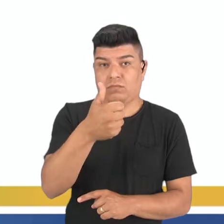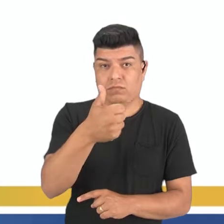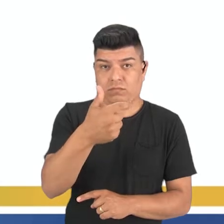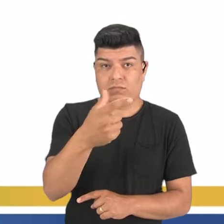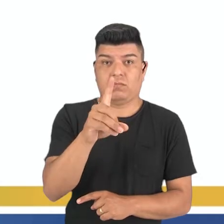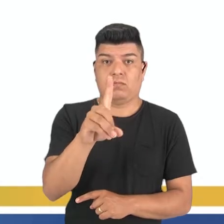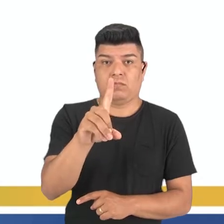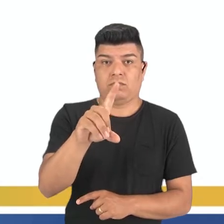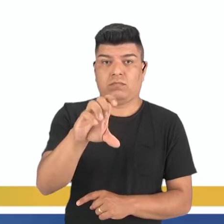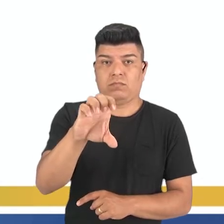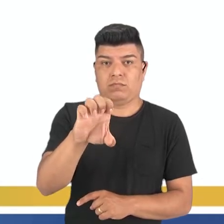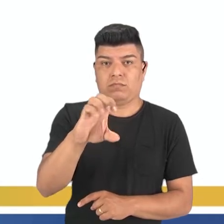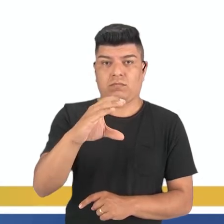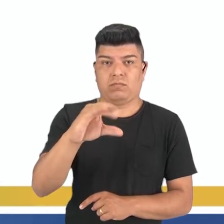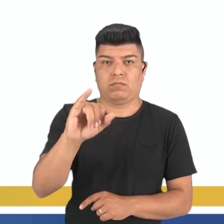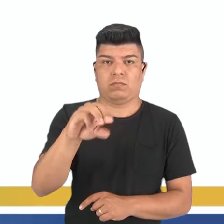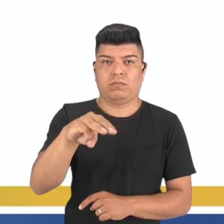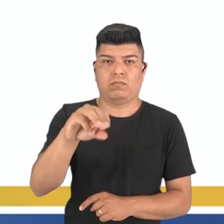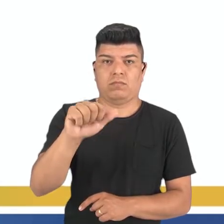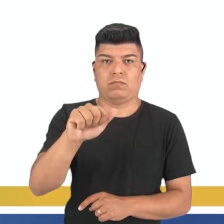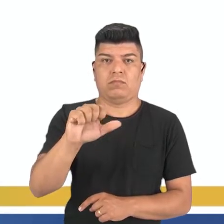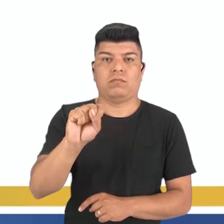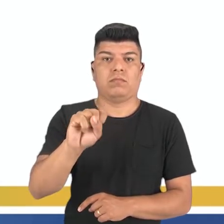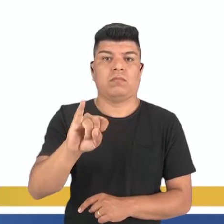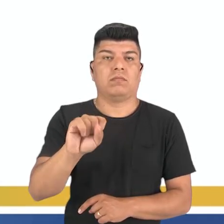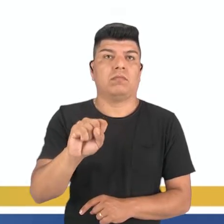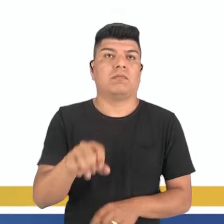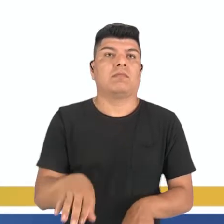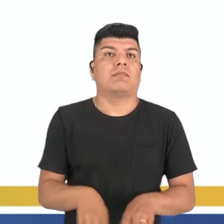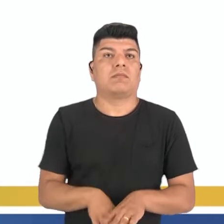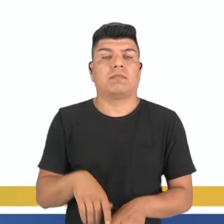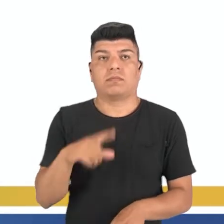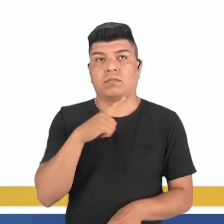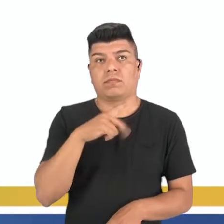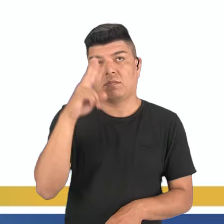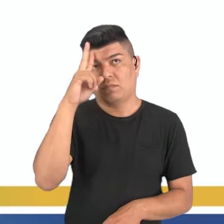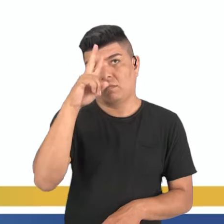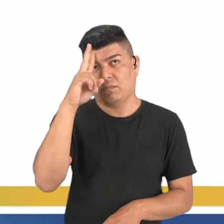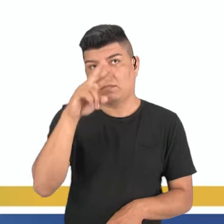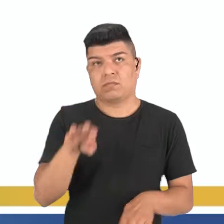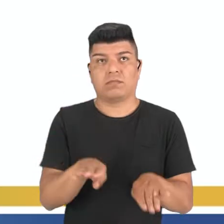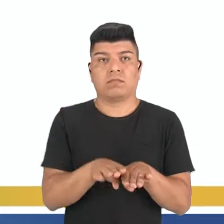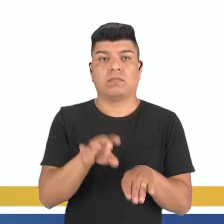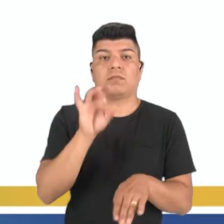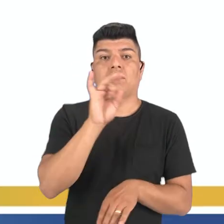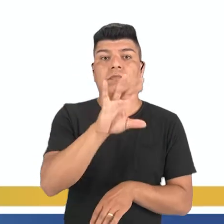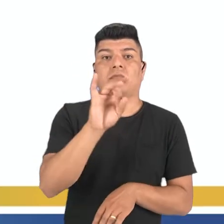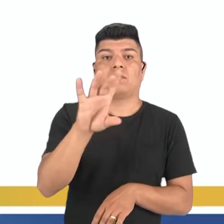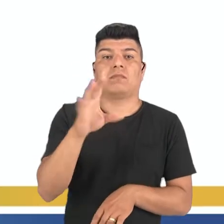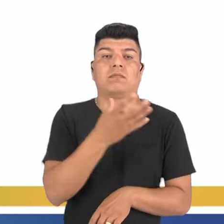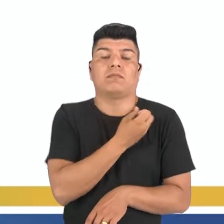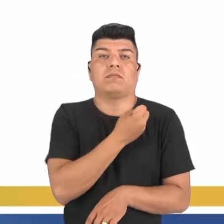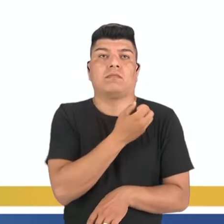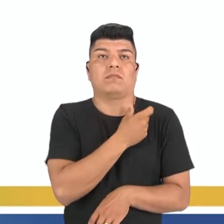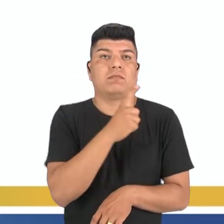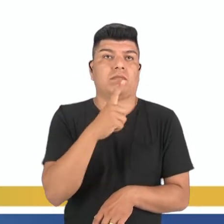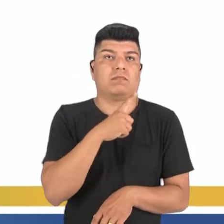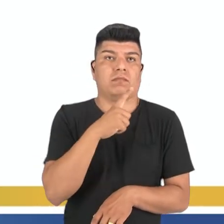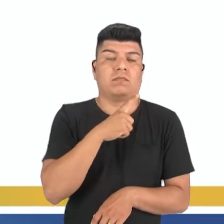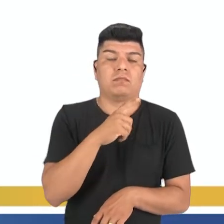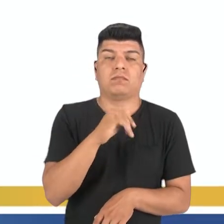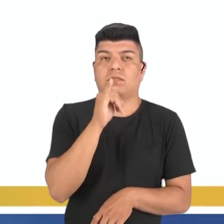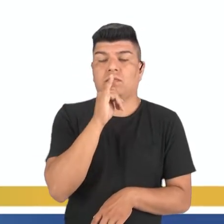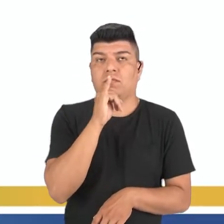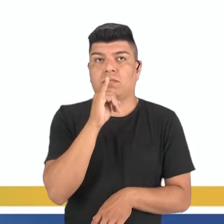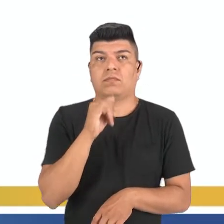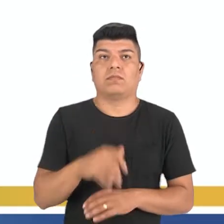décimos, beleza? Vamos ver um exemplo aqui, A partir daí a gente tem que lembrar também que cada número ele ocupa uma casazinha, certo?